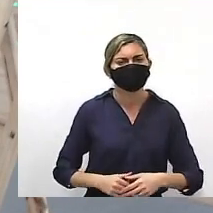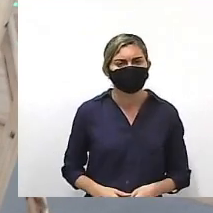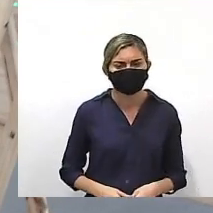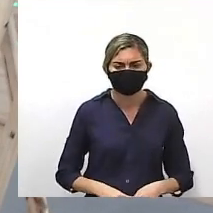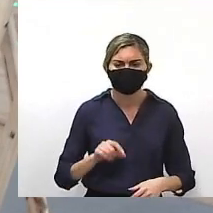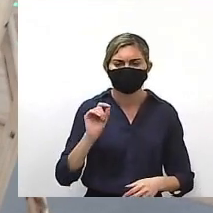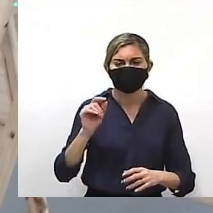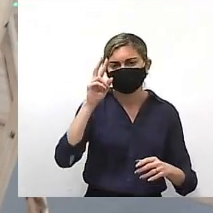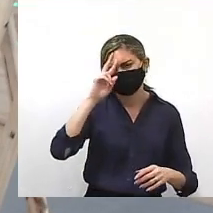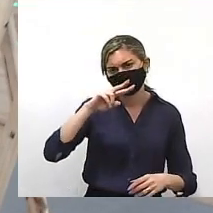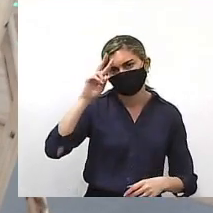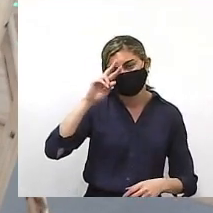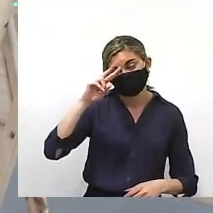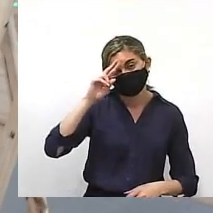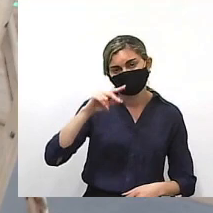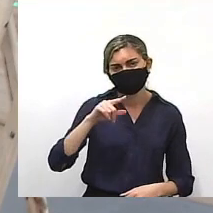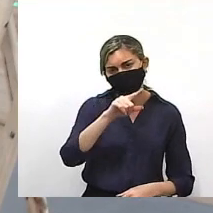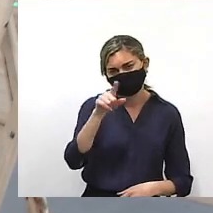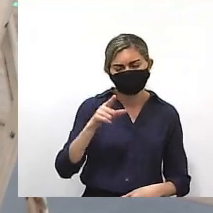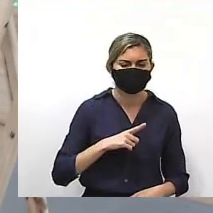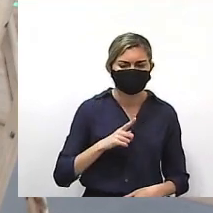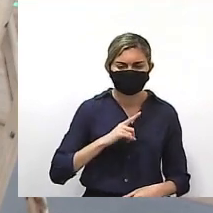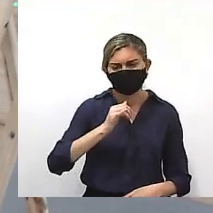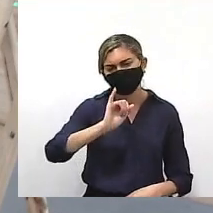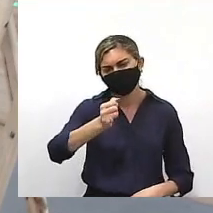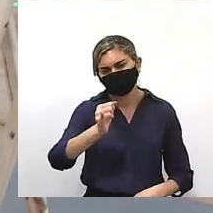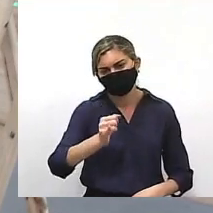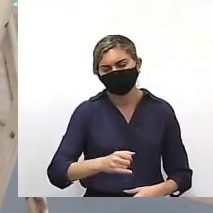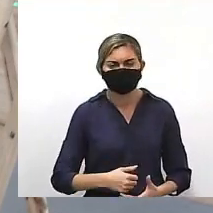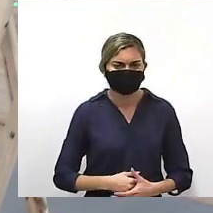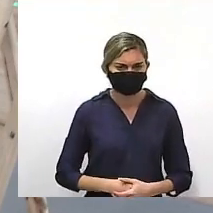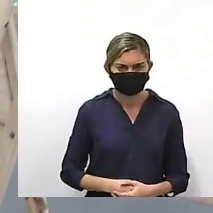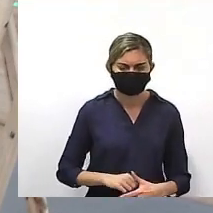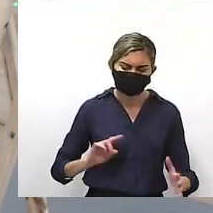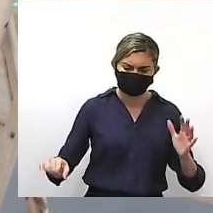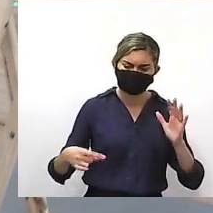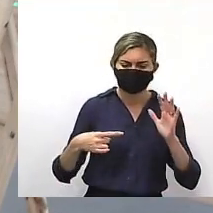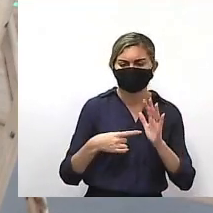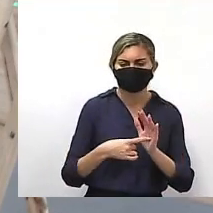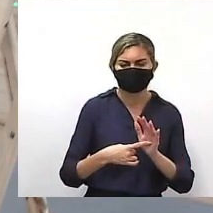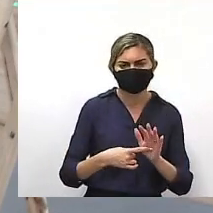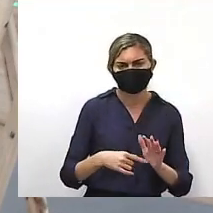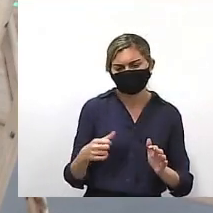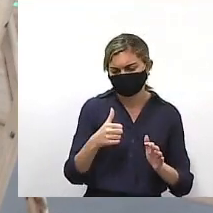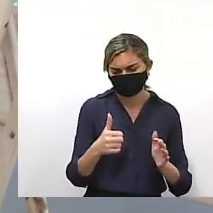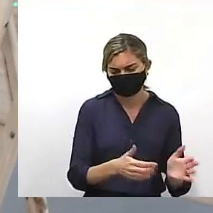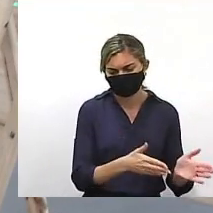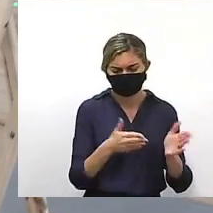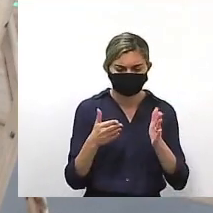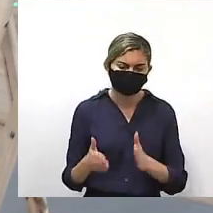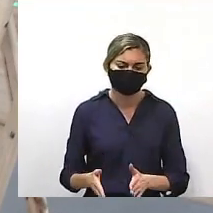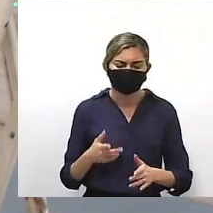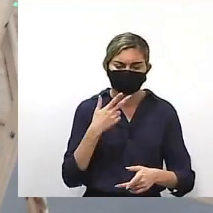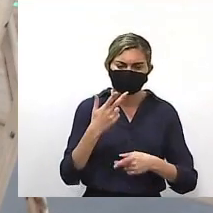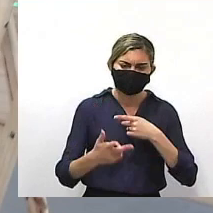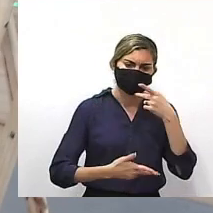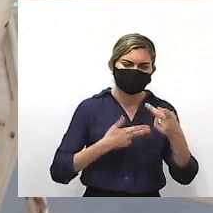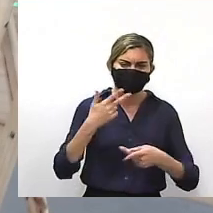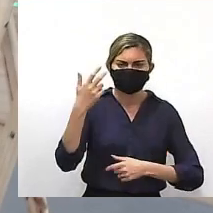Que história você tem para contar? O objetivo desse primeiro episódio é falar